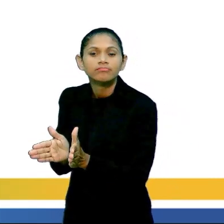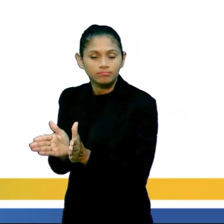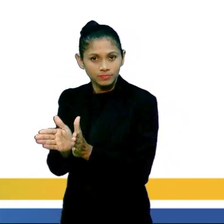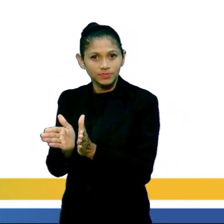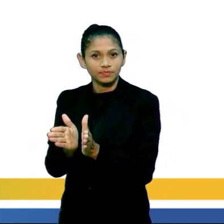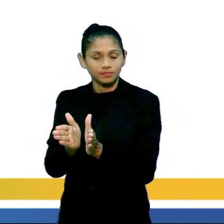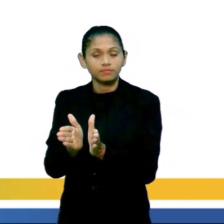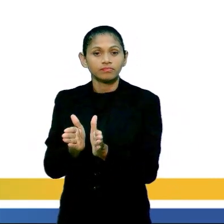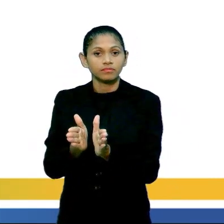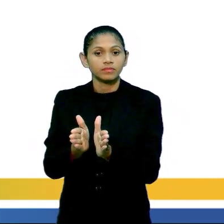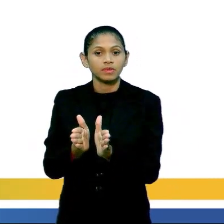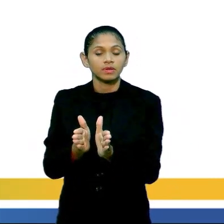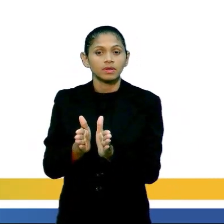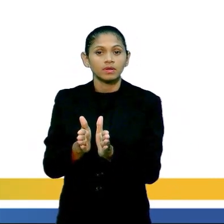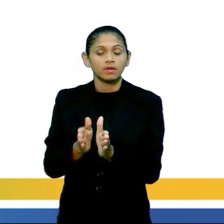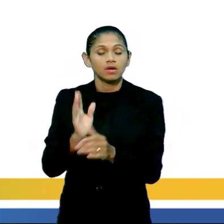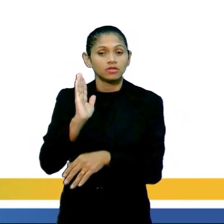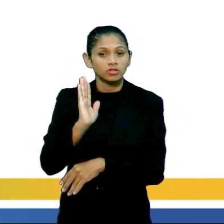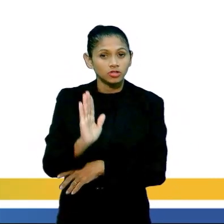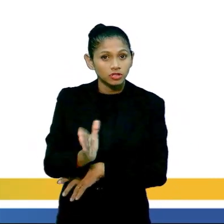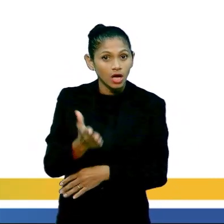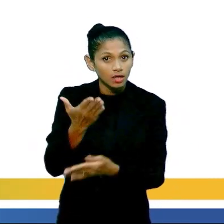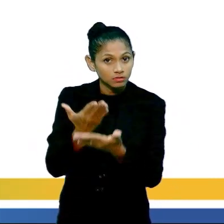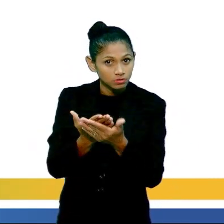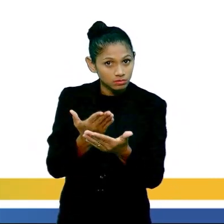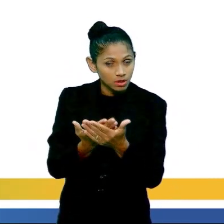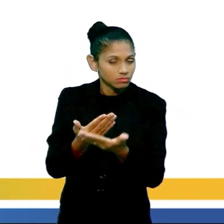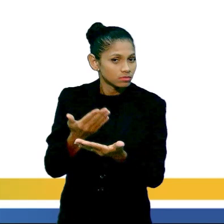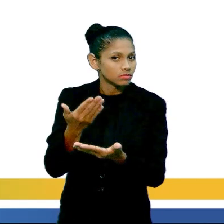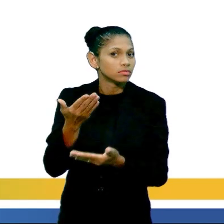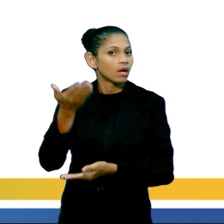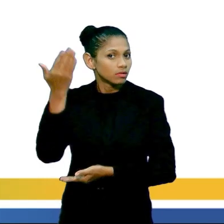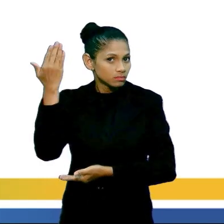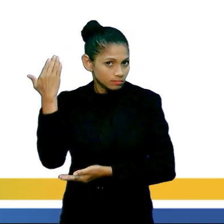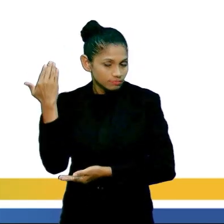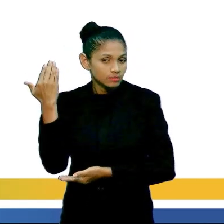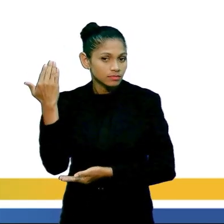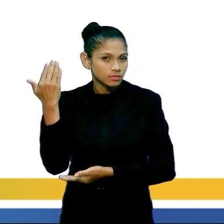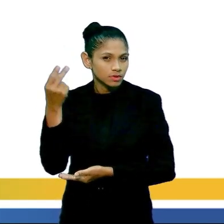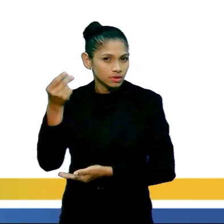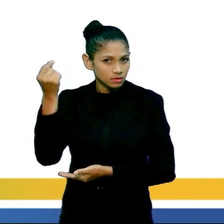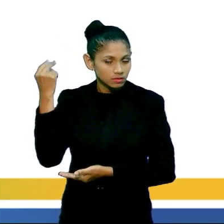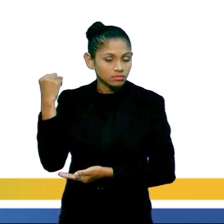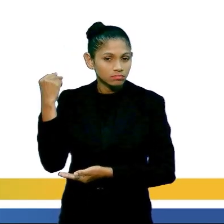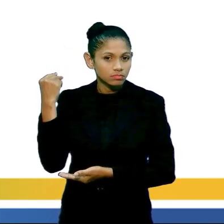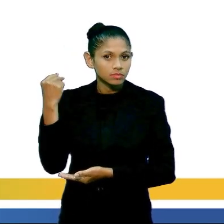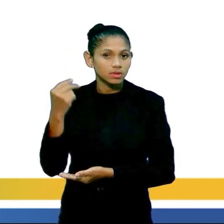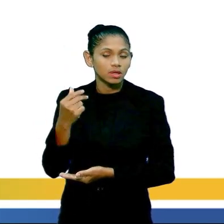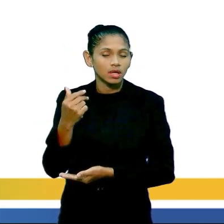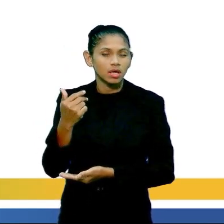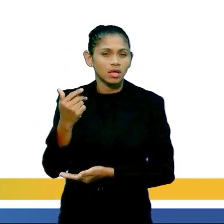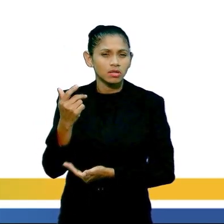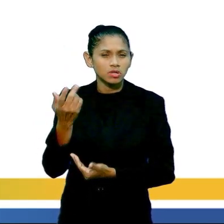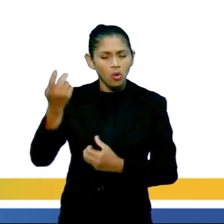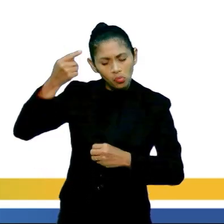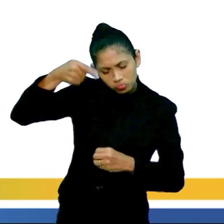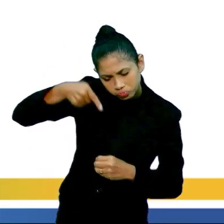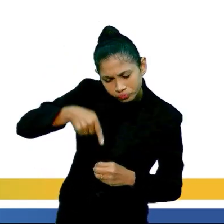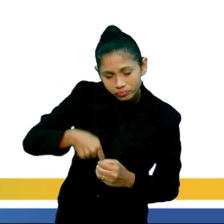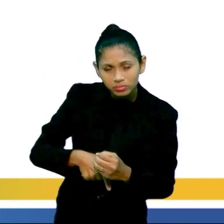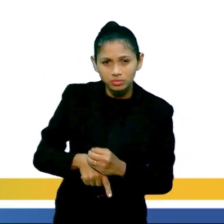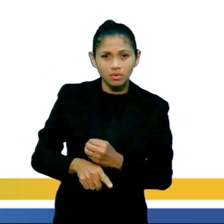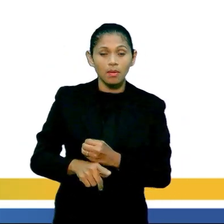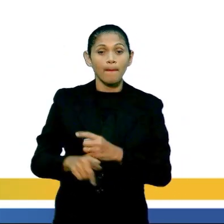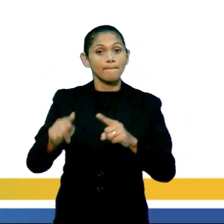da linguagem e falamos aí do objetivo, claro que de forma superficial, não aprofundamos assim,